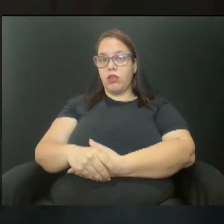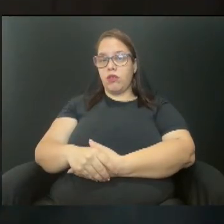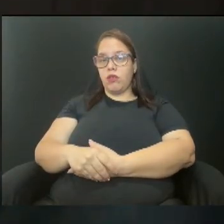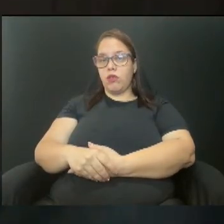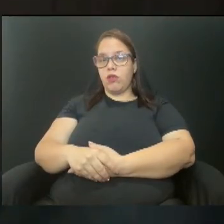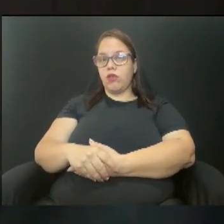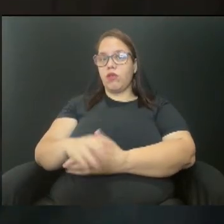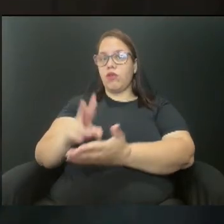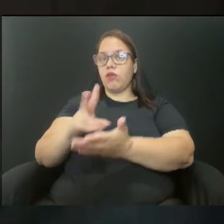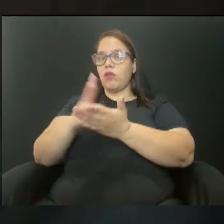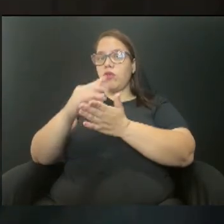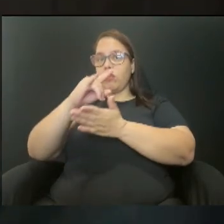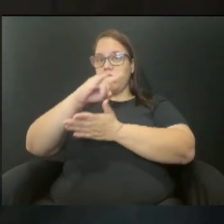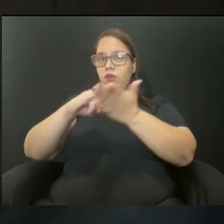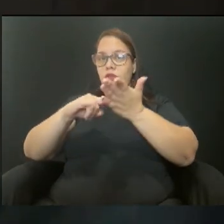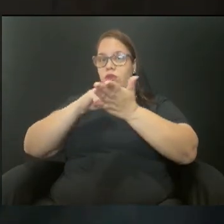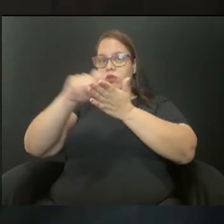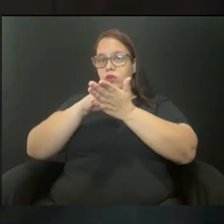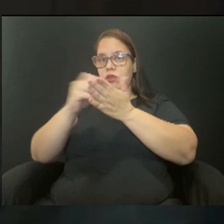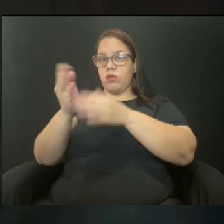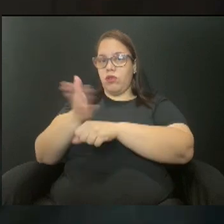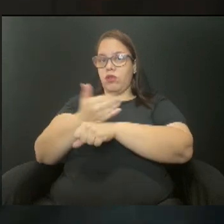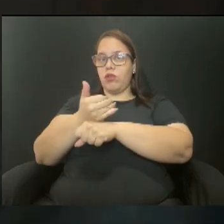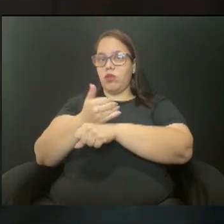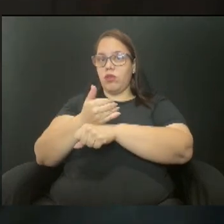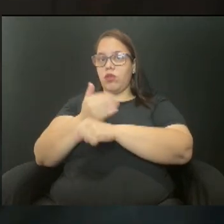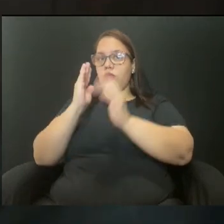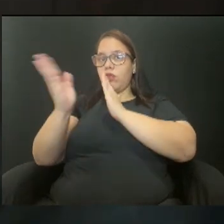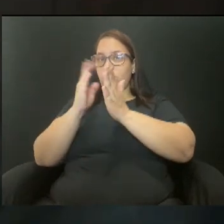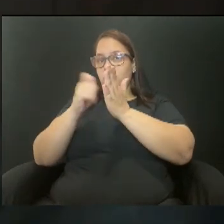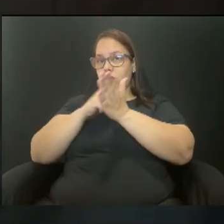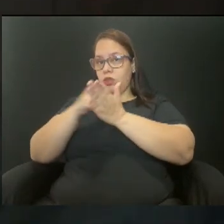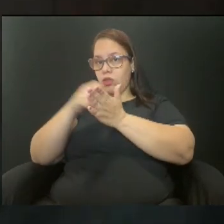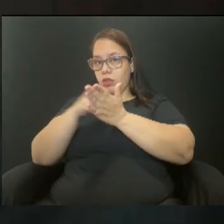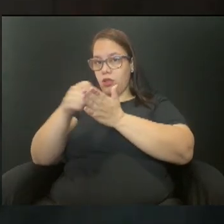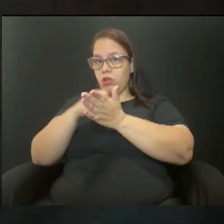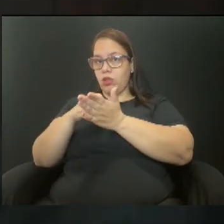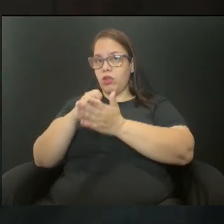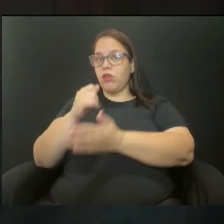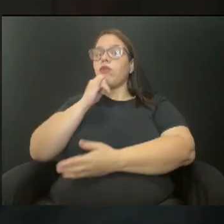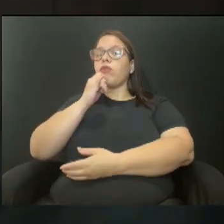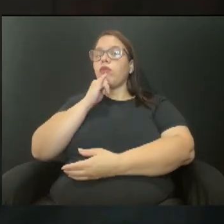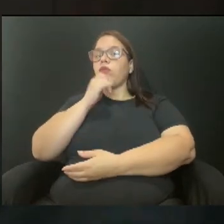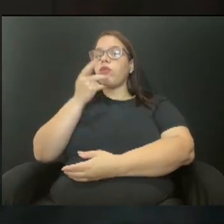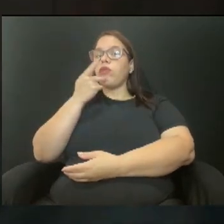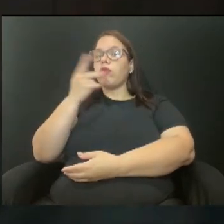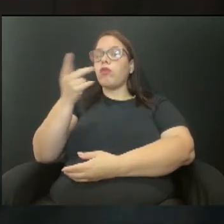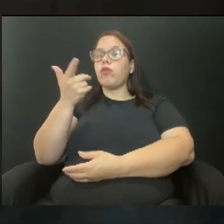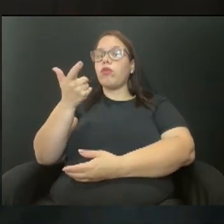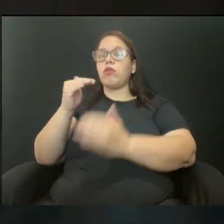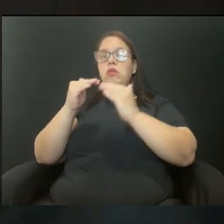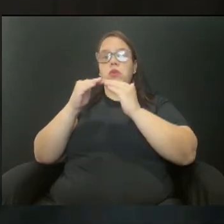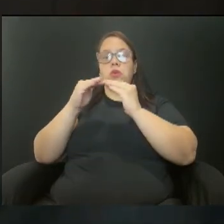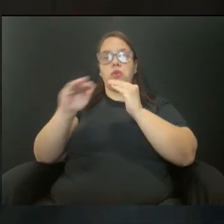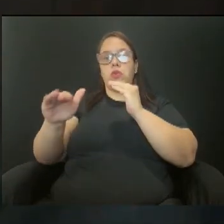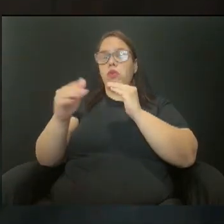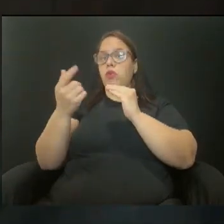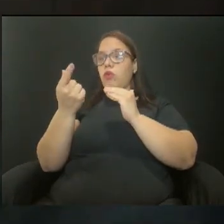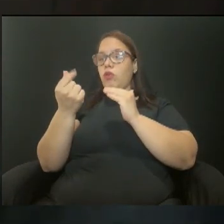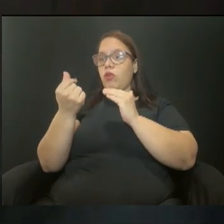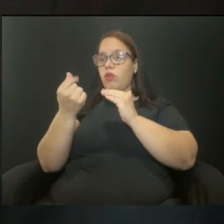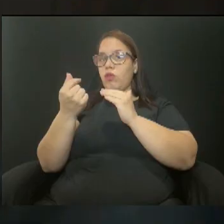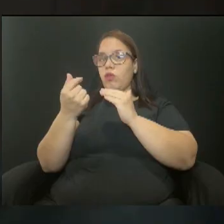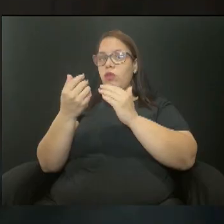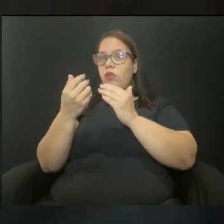ser assinados antes, prazo para assinatura disso. Caso, por exemplo, a pessoa fale: olha, eu nem concordo com esses valores, eu recebi nesses 10